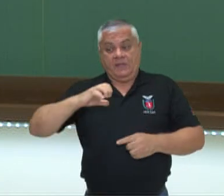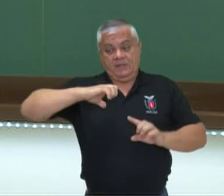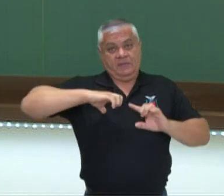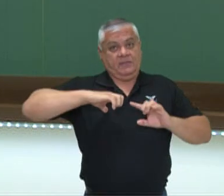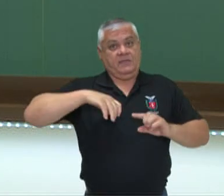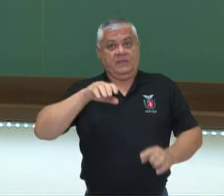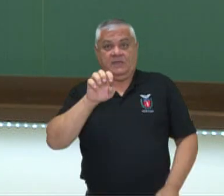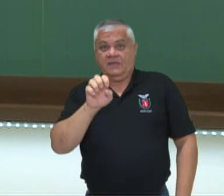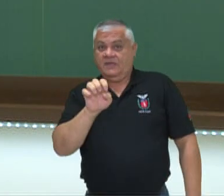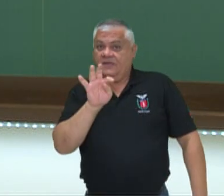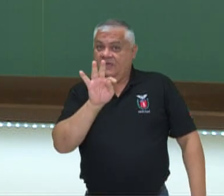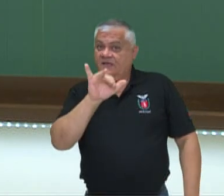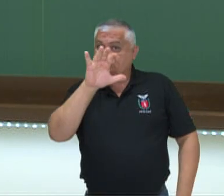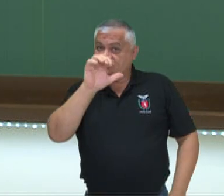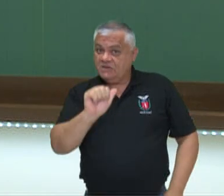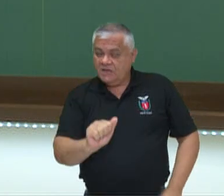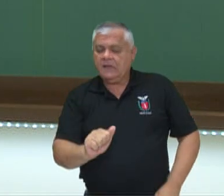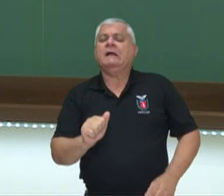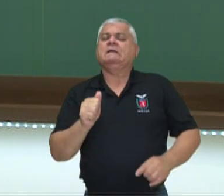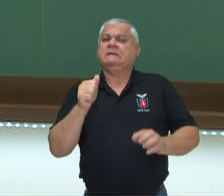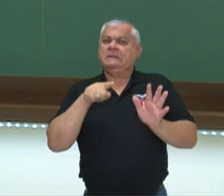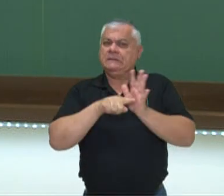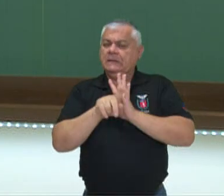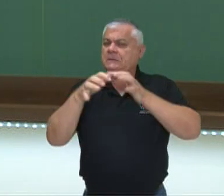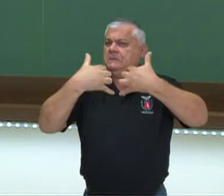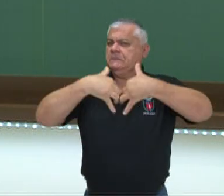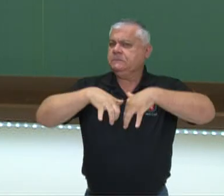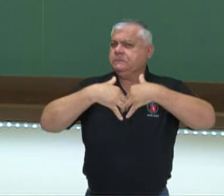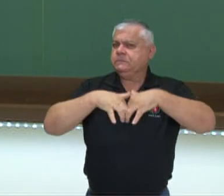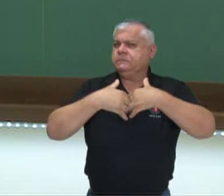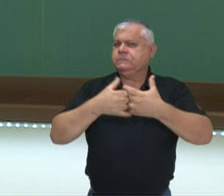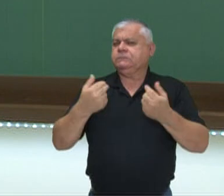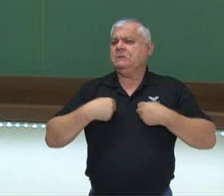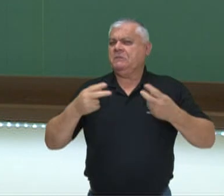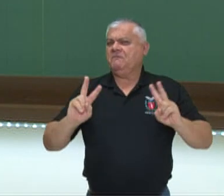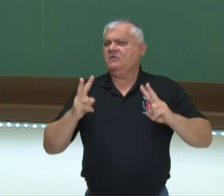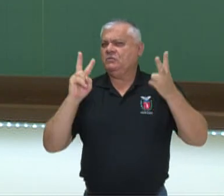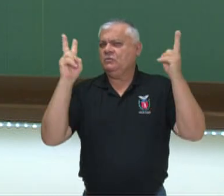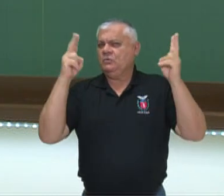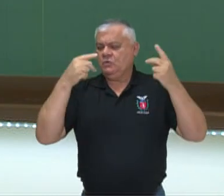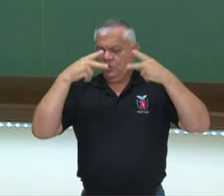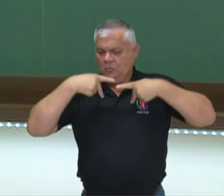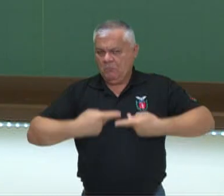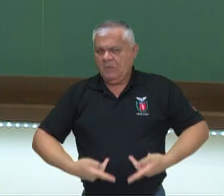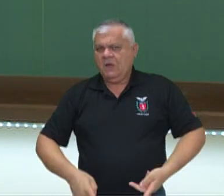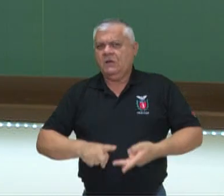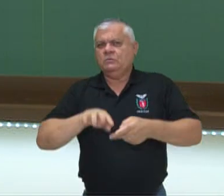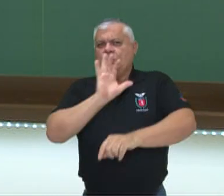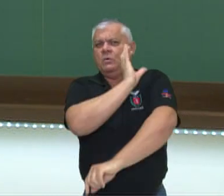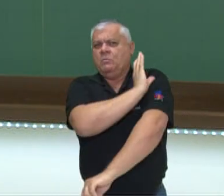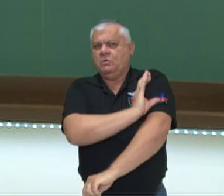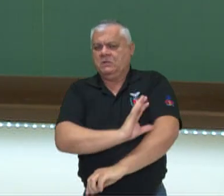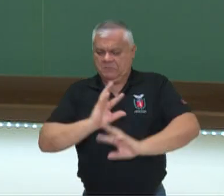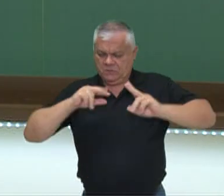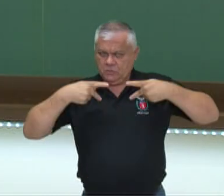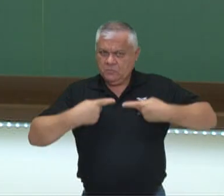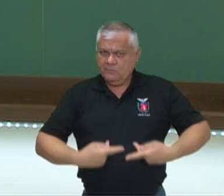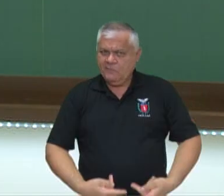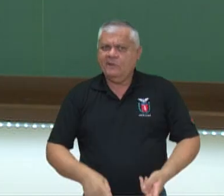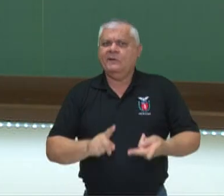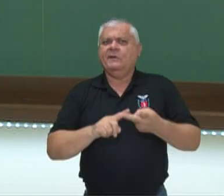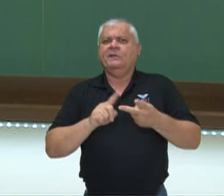ética, então com um questionamento sobre as virtudes humanas, o comportamento humano, as